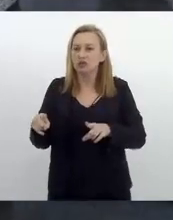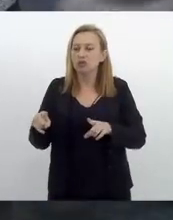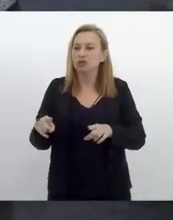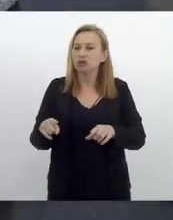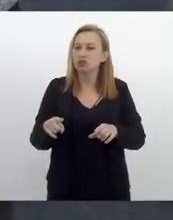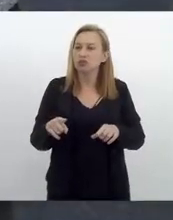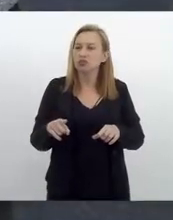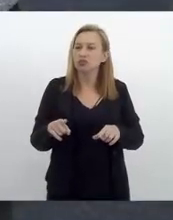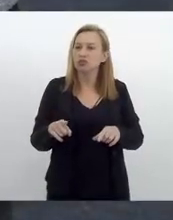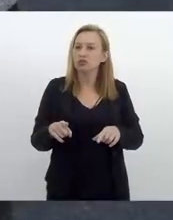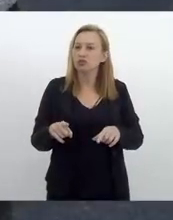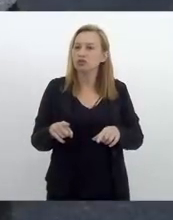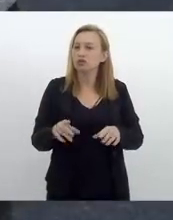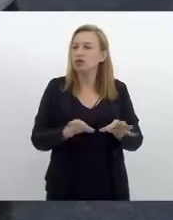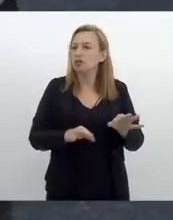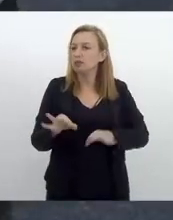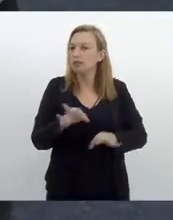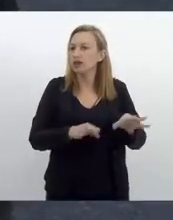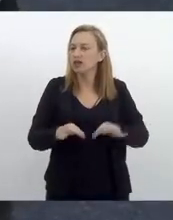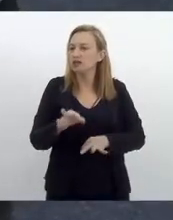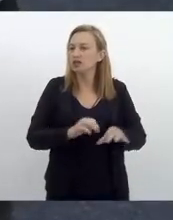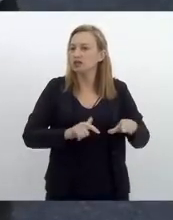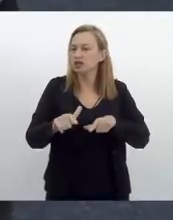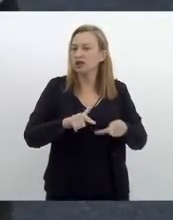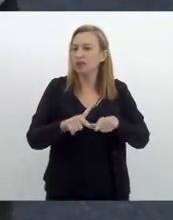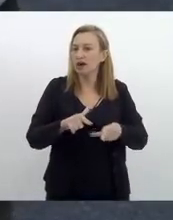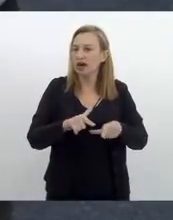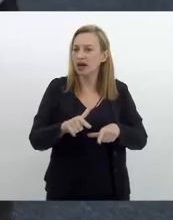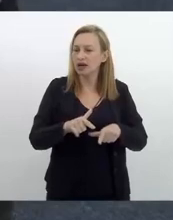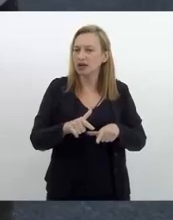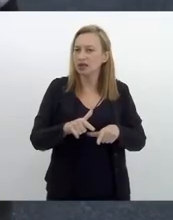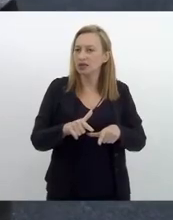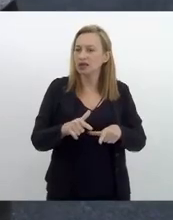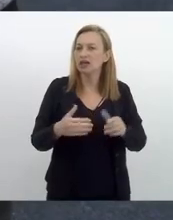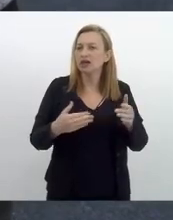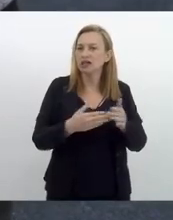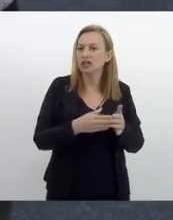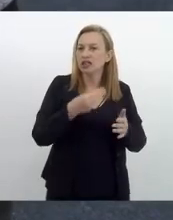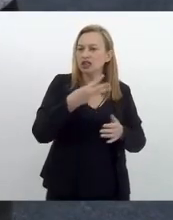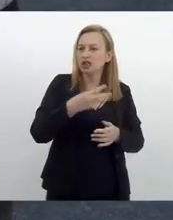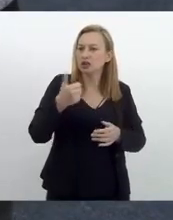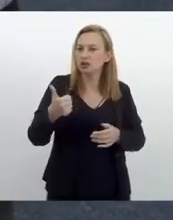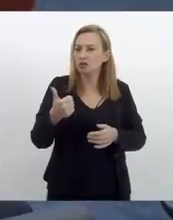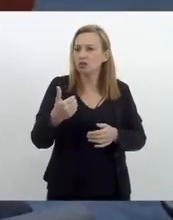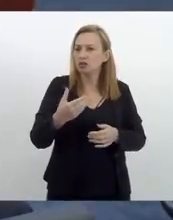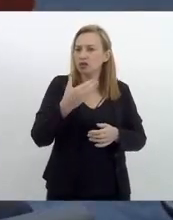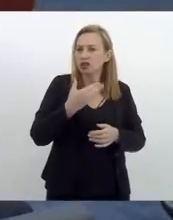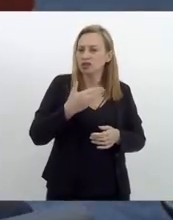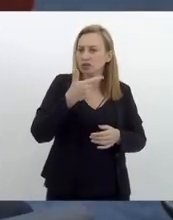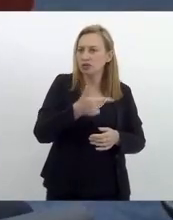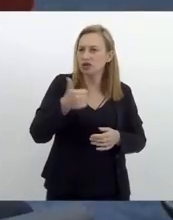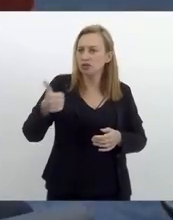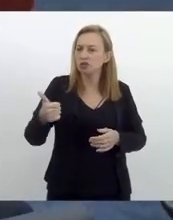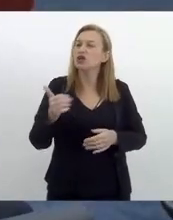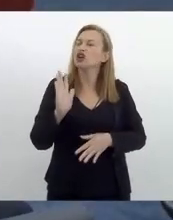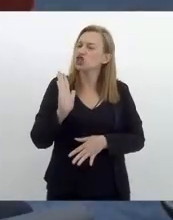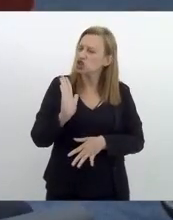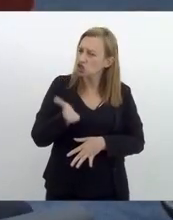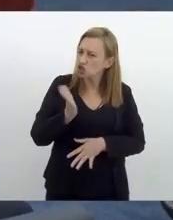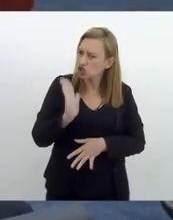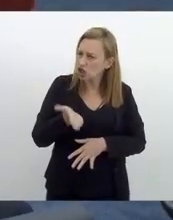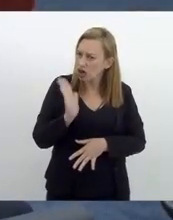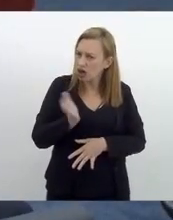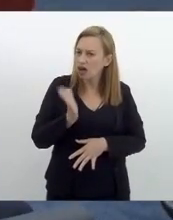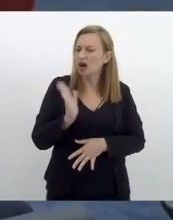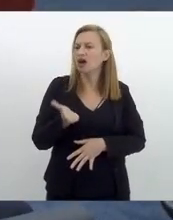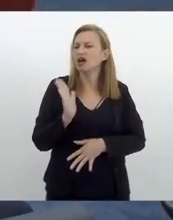entre outros, que deverá ser quitado até 31 de dezembro de 2022. Isso já está. Já está. Inclusive,